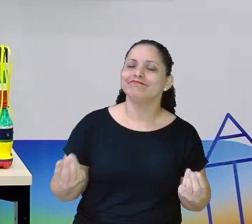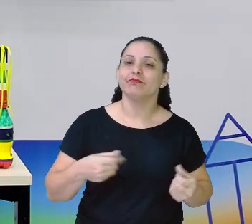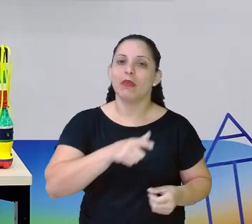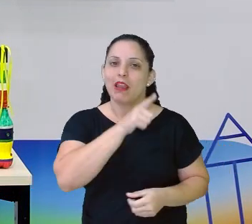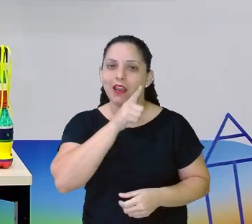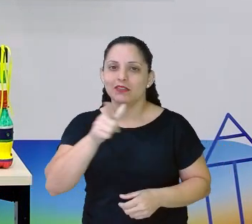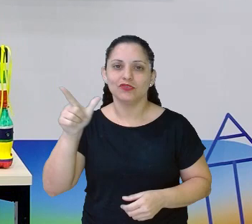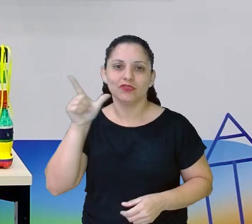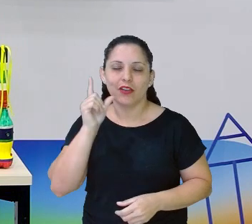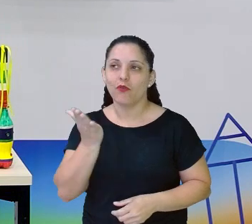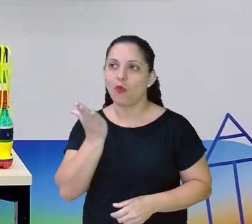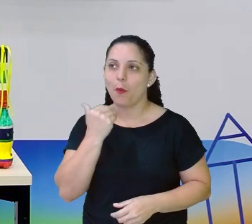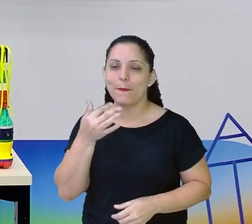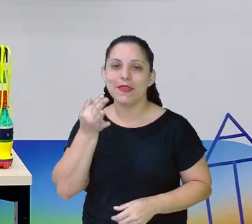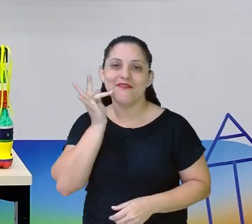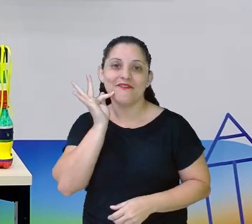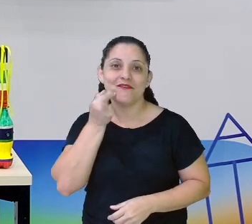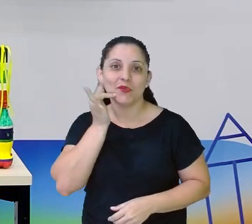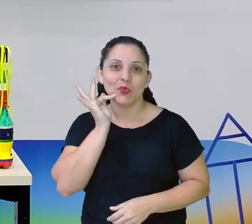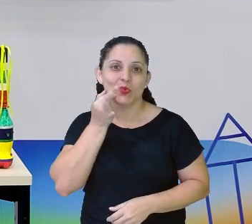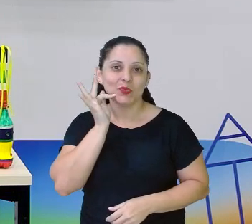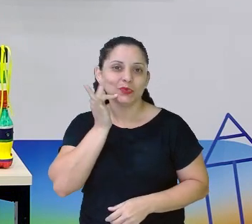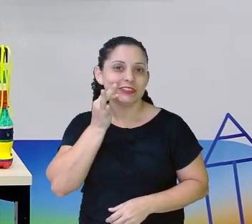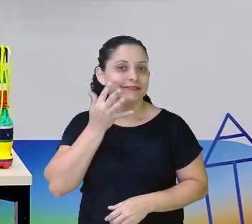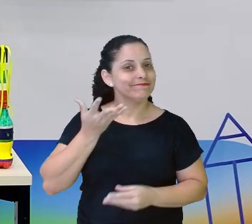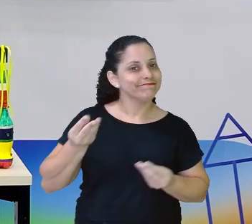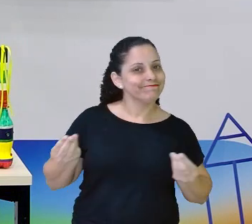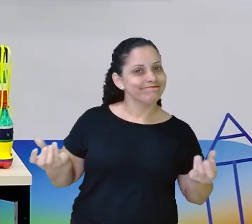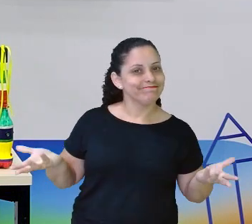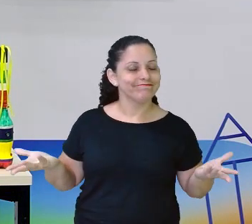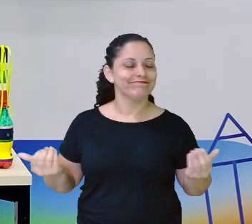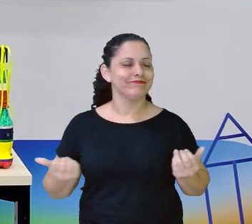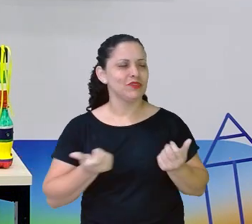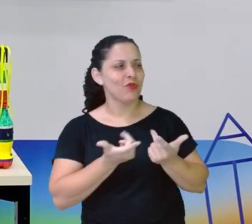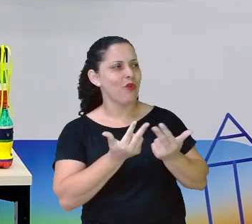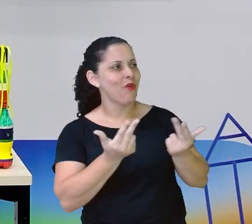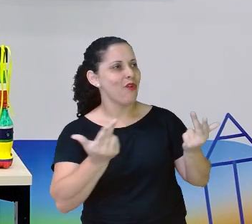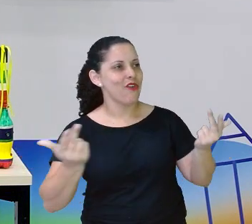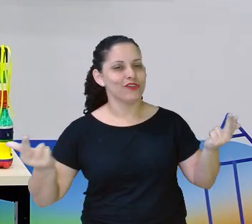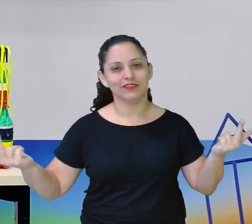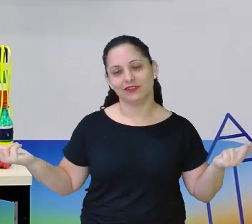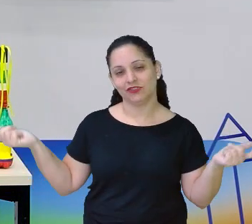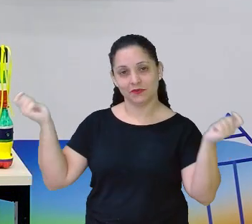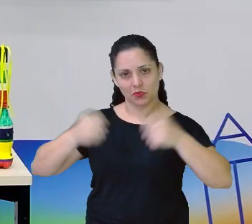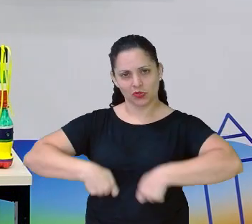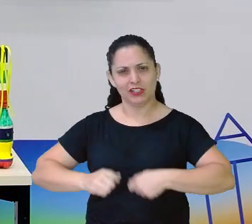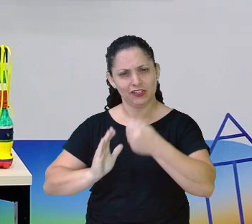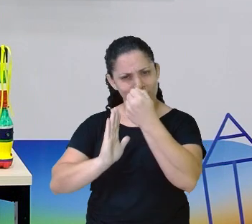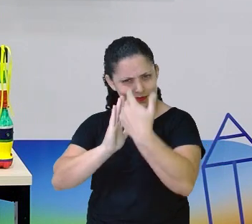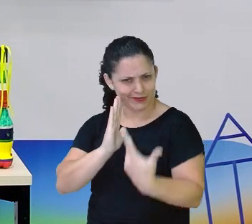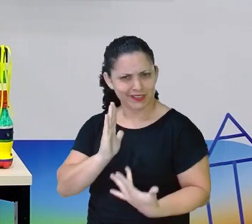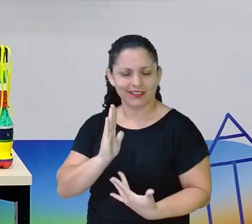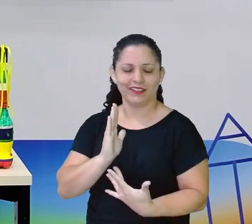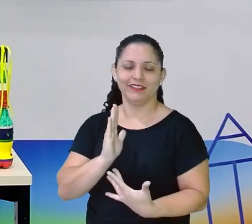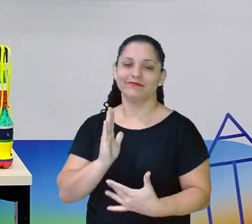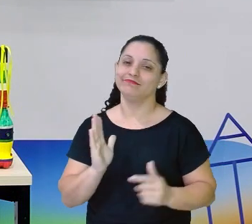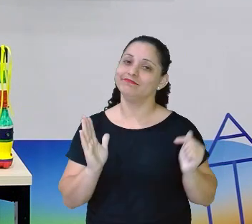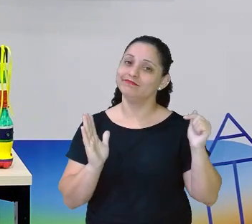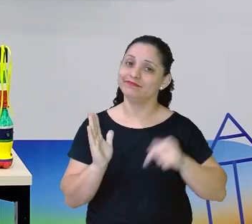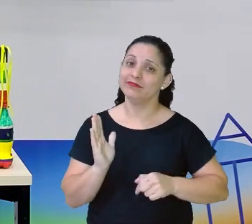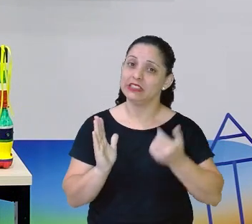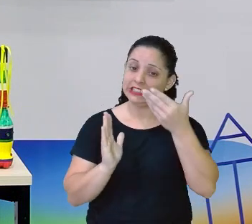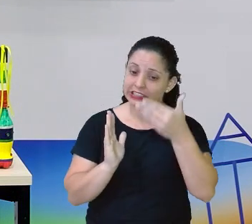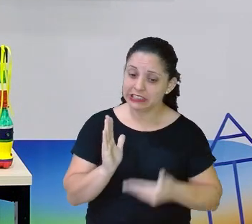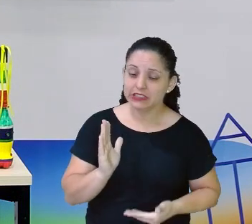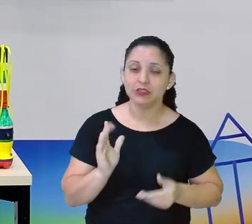lanche, vou comer uma fruta. E outras coisas que eu poderia citar aqui nessa aula, que são